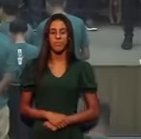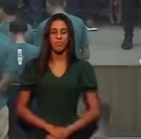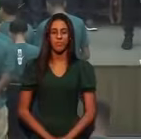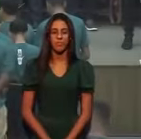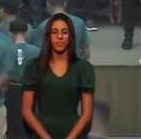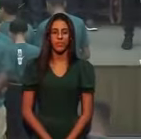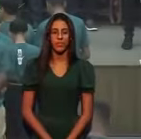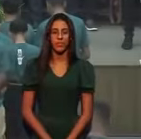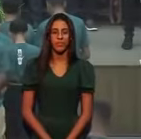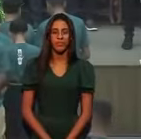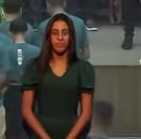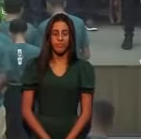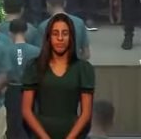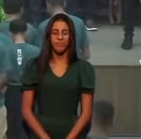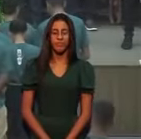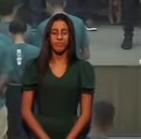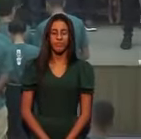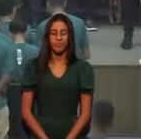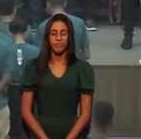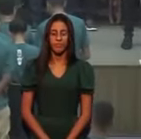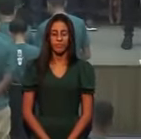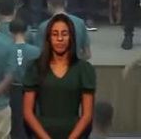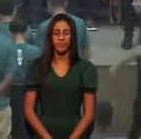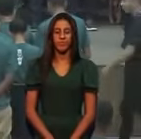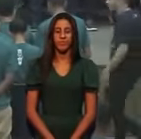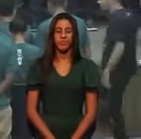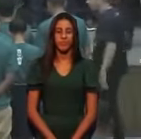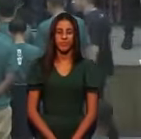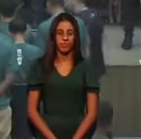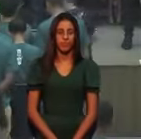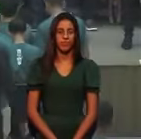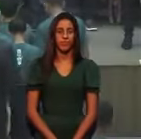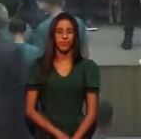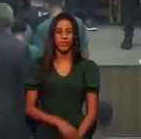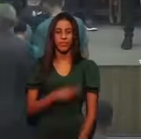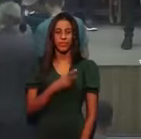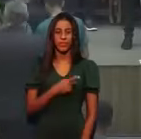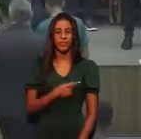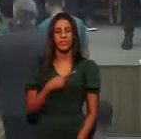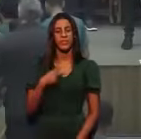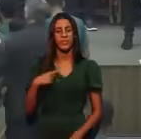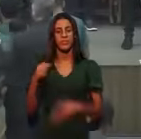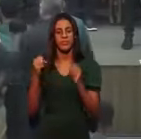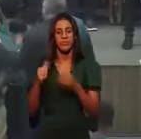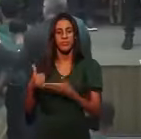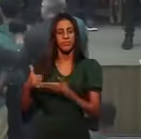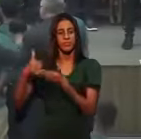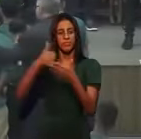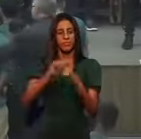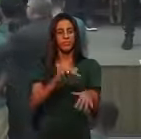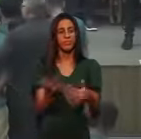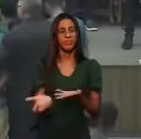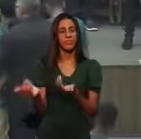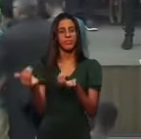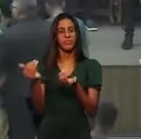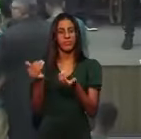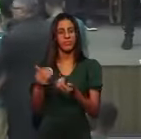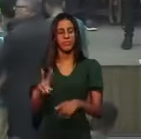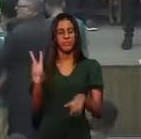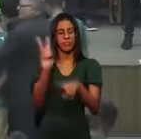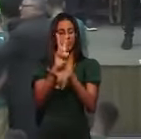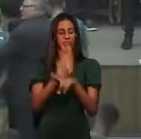Para Deus guardar. Pode mais pastores descerem. Vamos amar esses jovens, cuidar desses jovens.